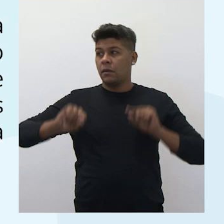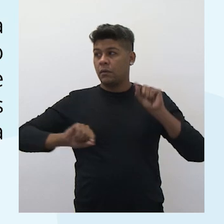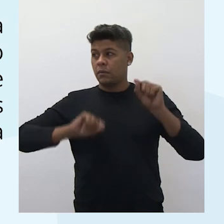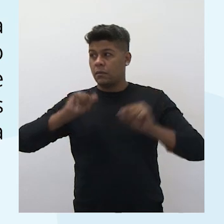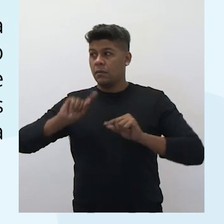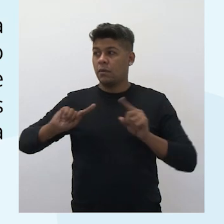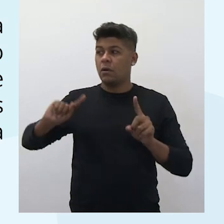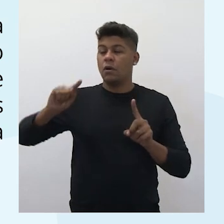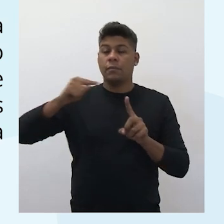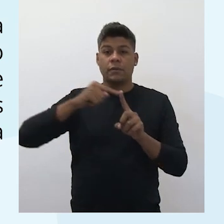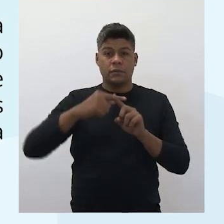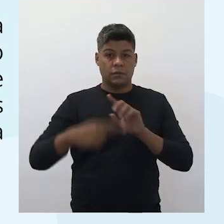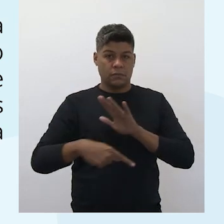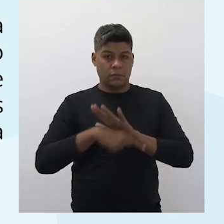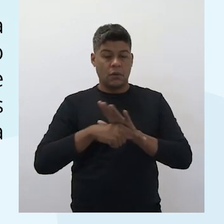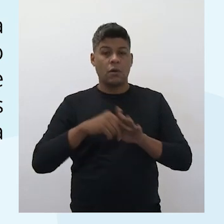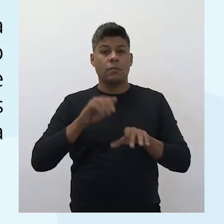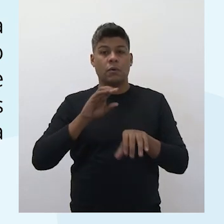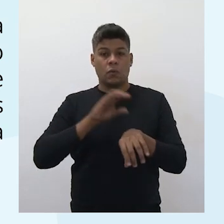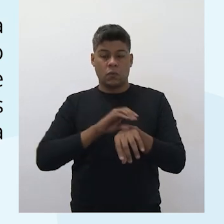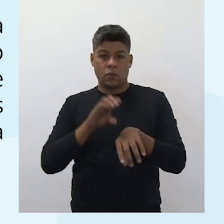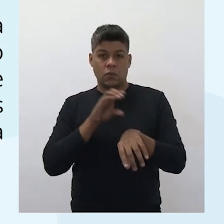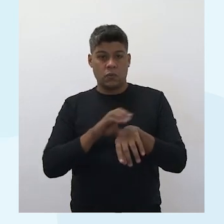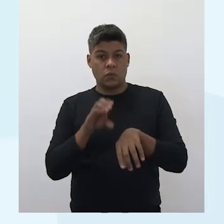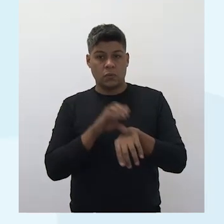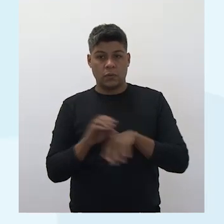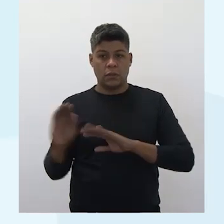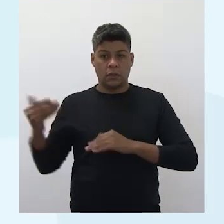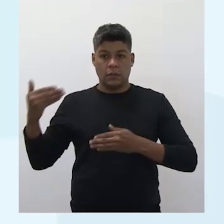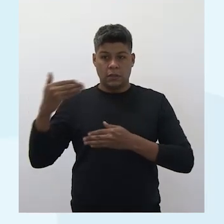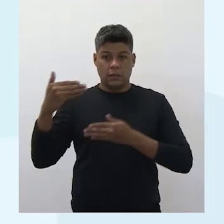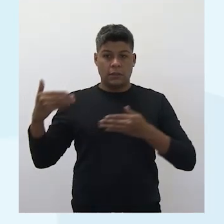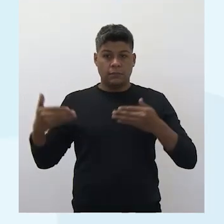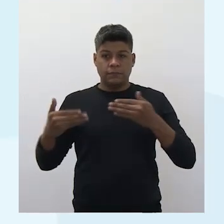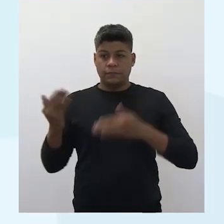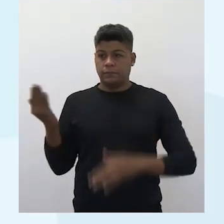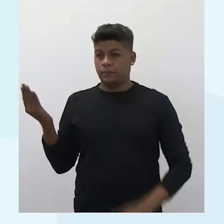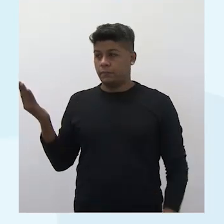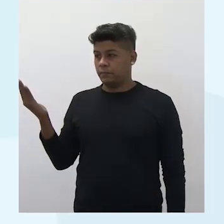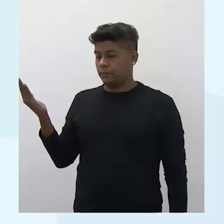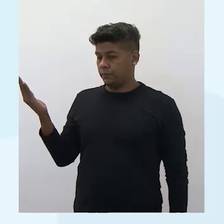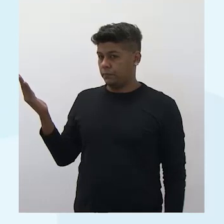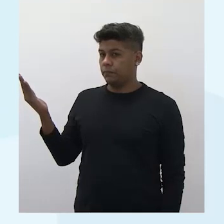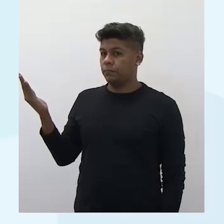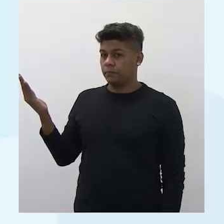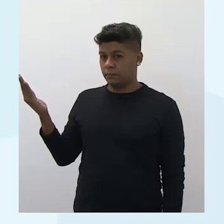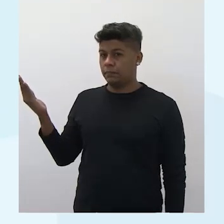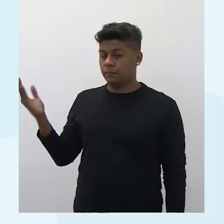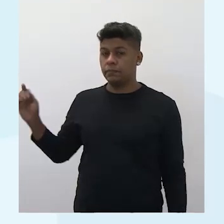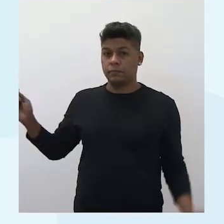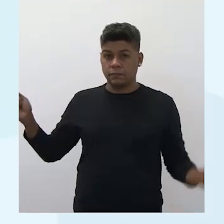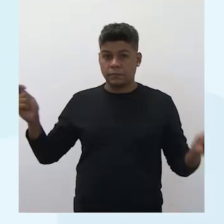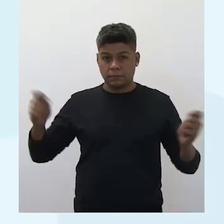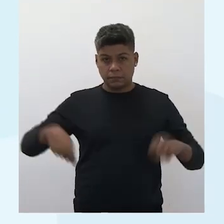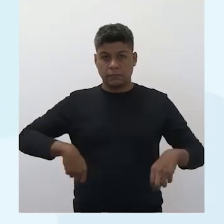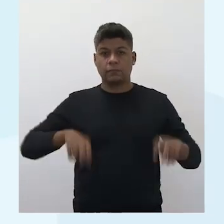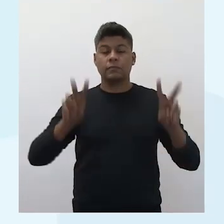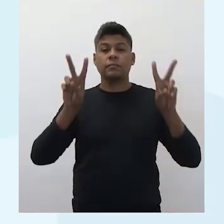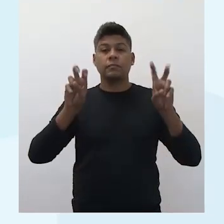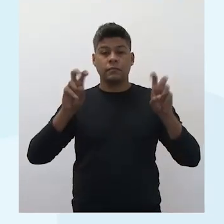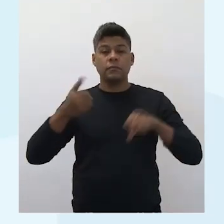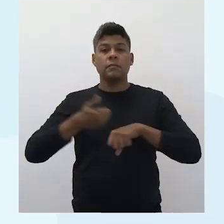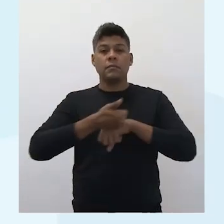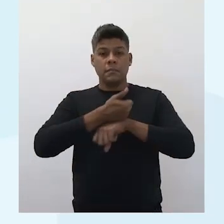os objetivos desta formação. Para o próximo slide, nós colocaremos aqui para vocês as competências e habilidades dos profissionais